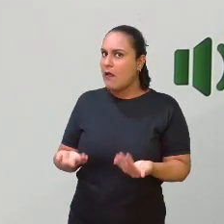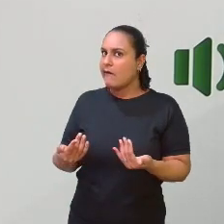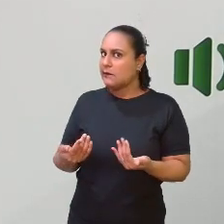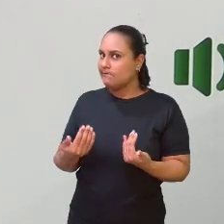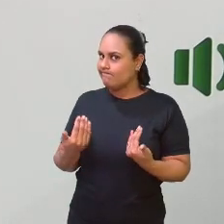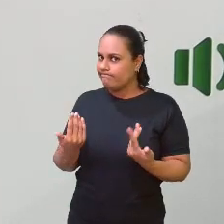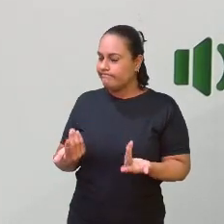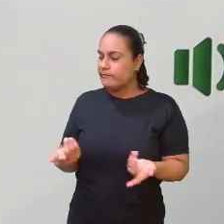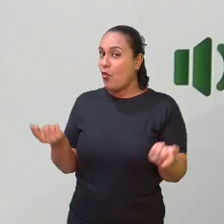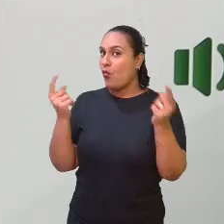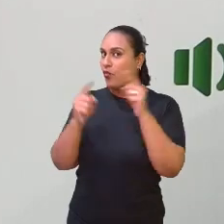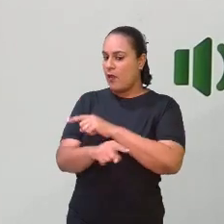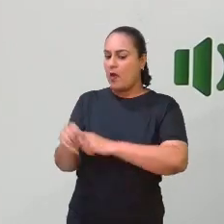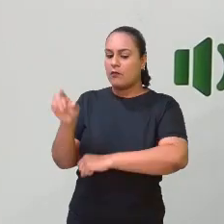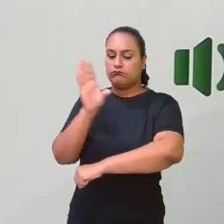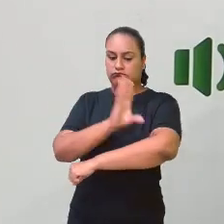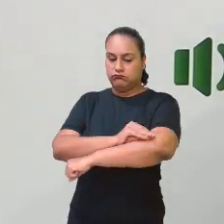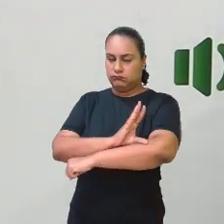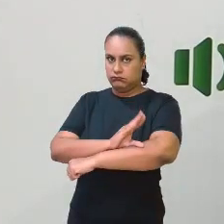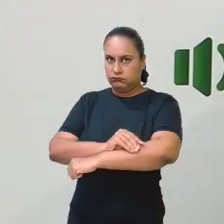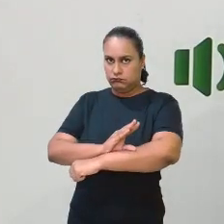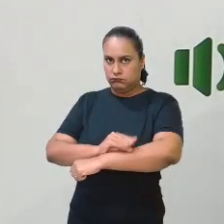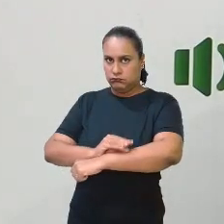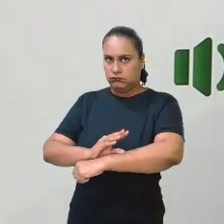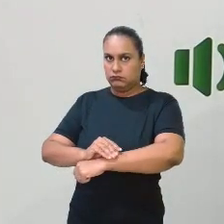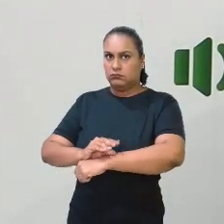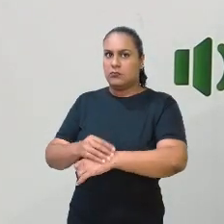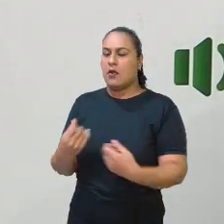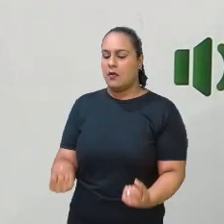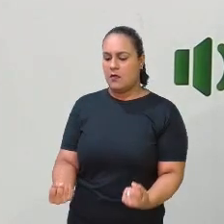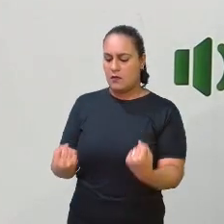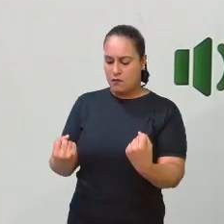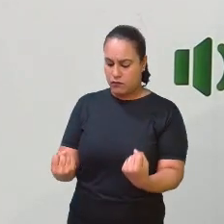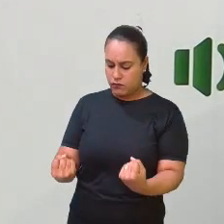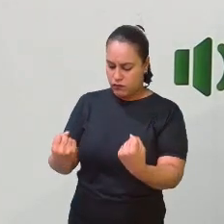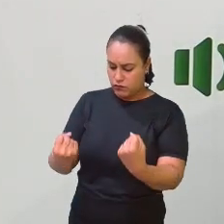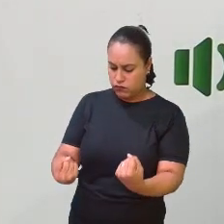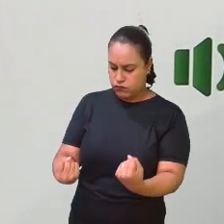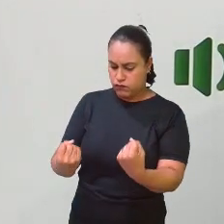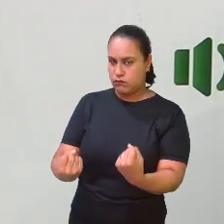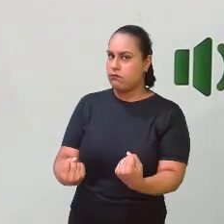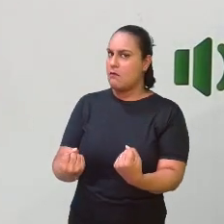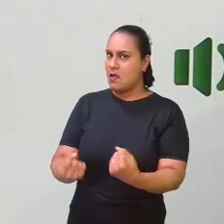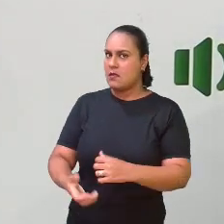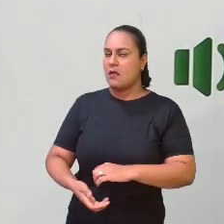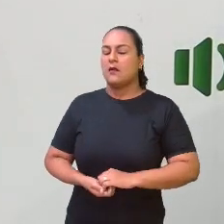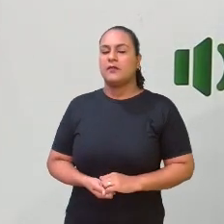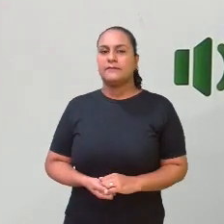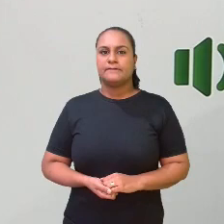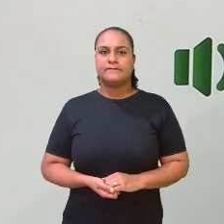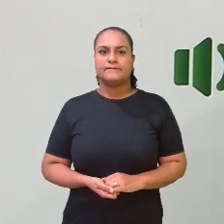dos nossos músculos, que são bem mais pesados, tá?